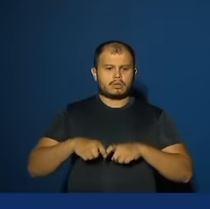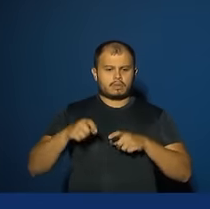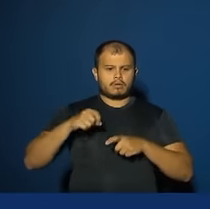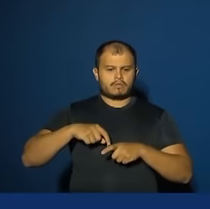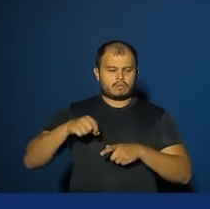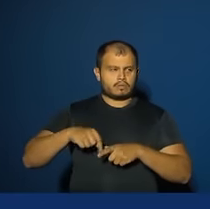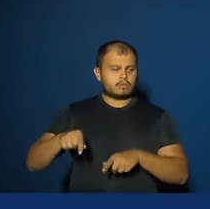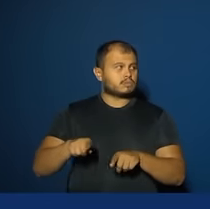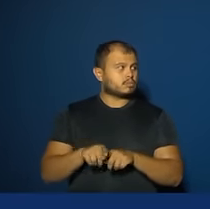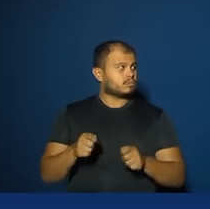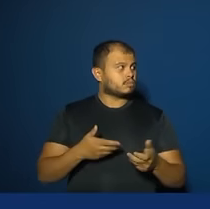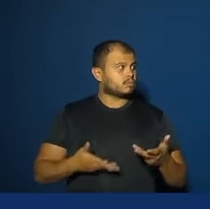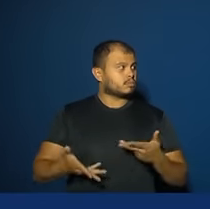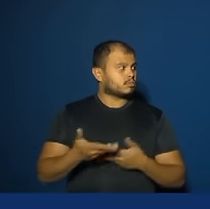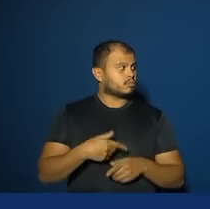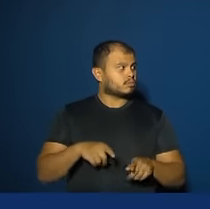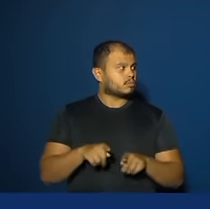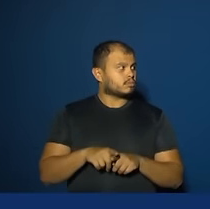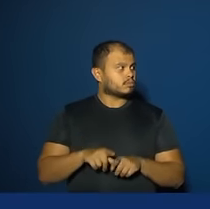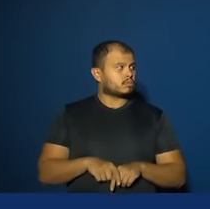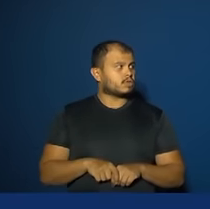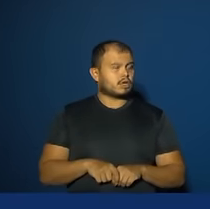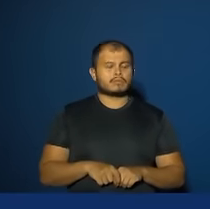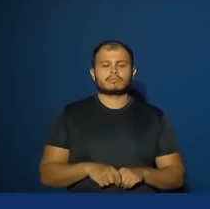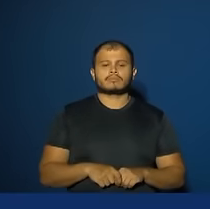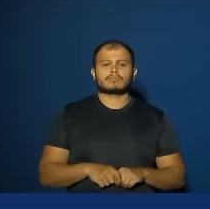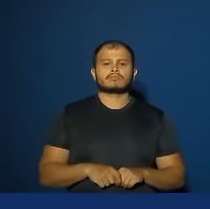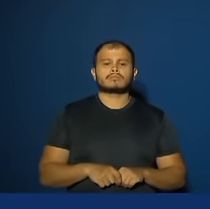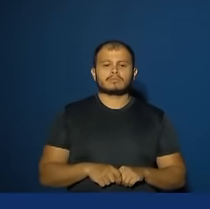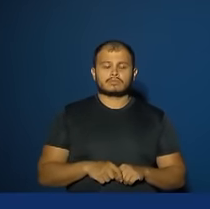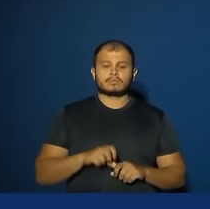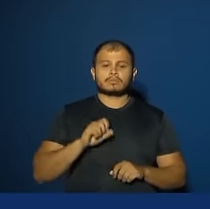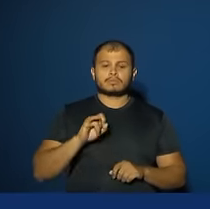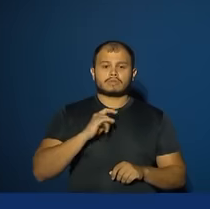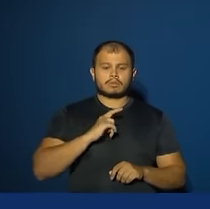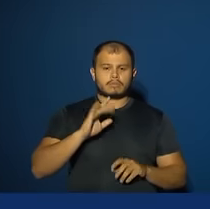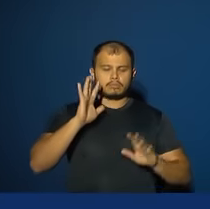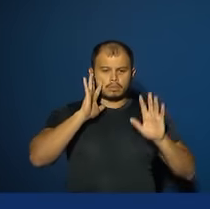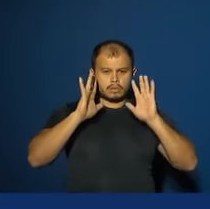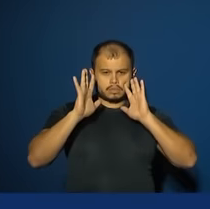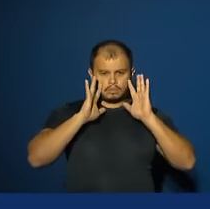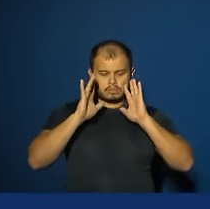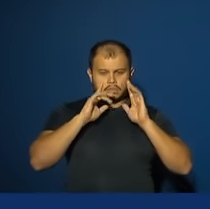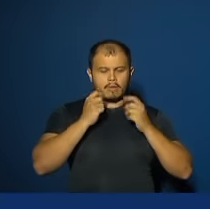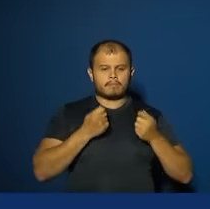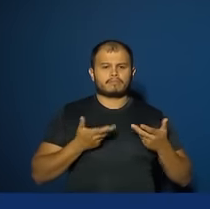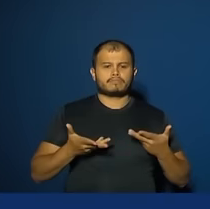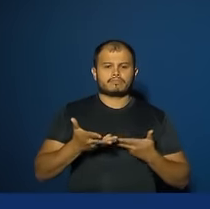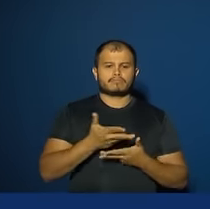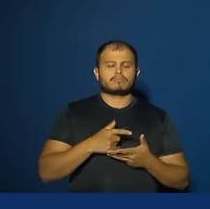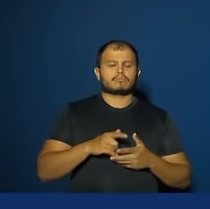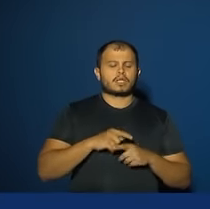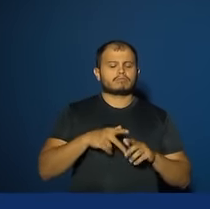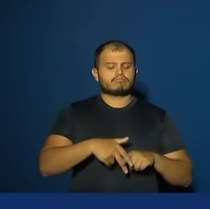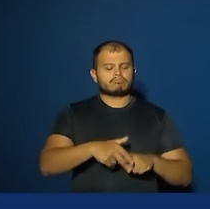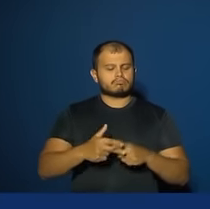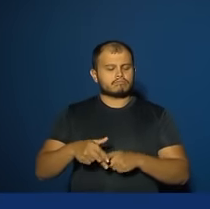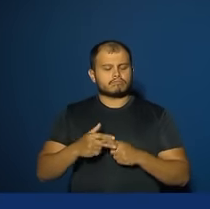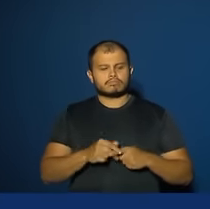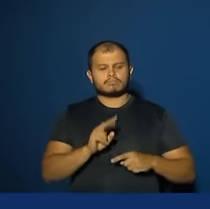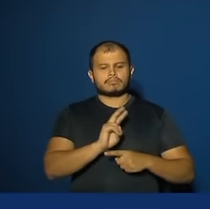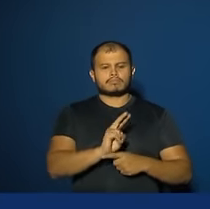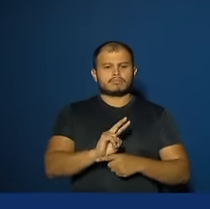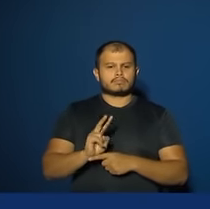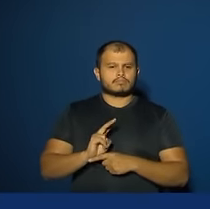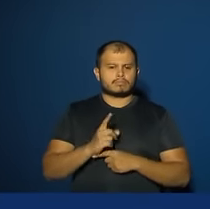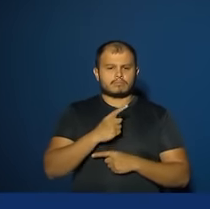fiscal. Isso não é verdade, porque no início do ano passado a gente colocava no modelo econométrico uma expansão fiscal de 170